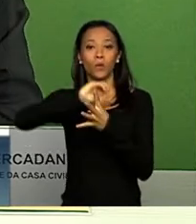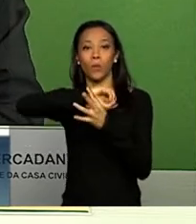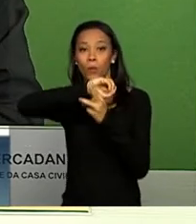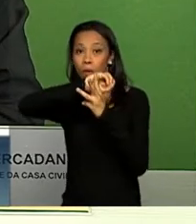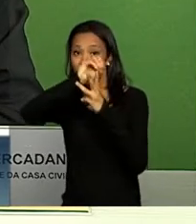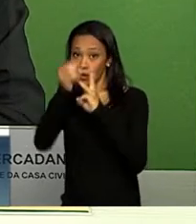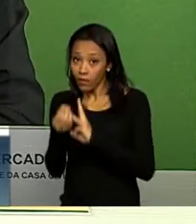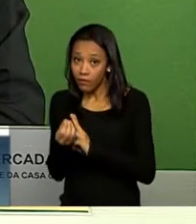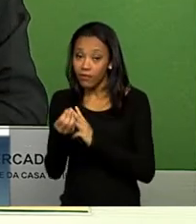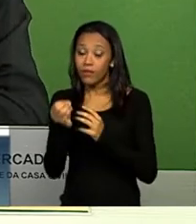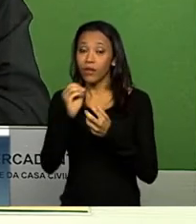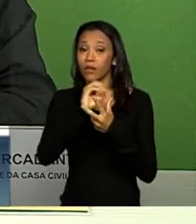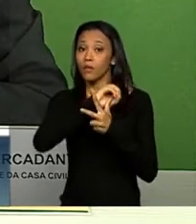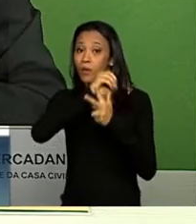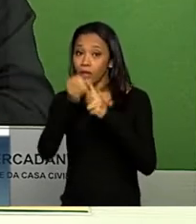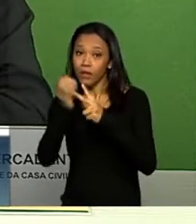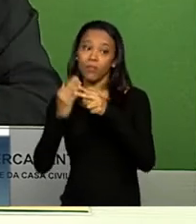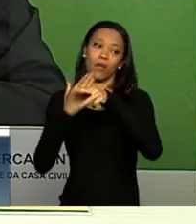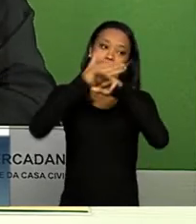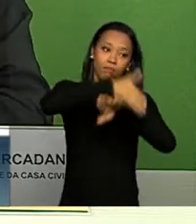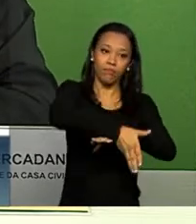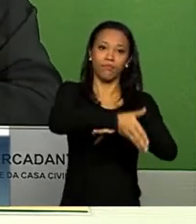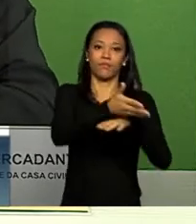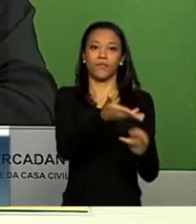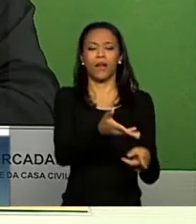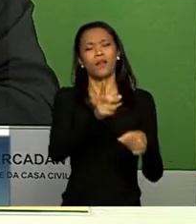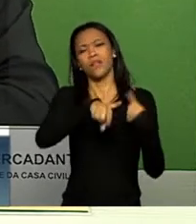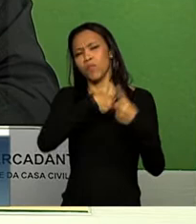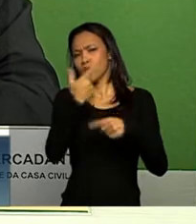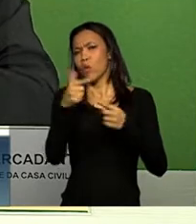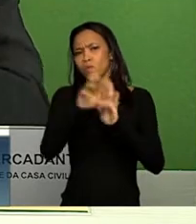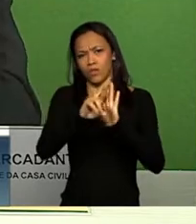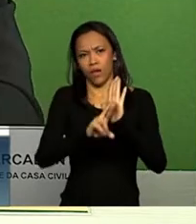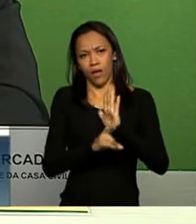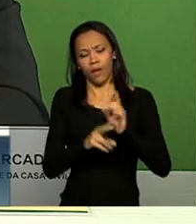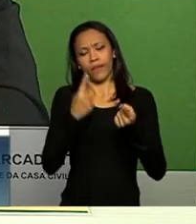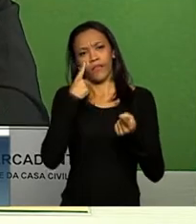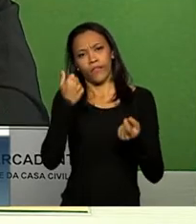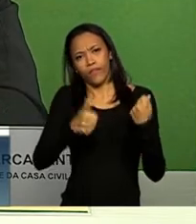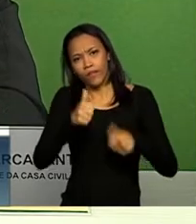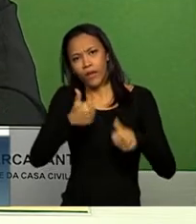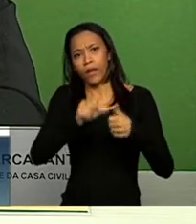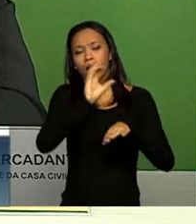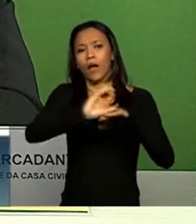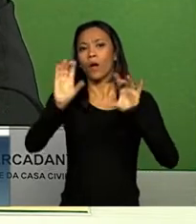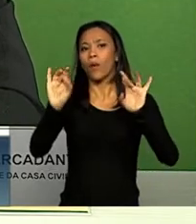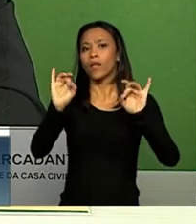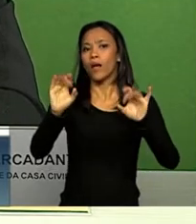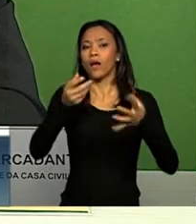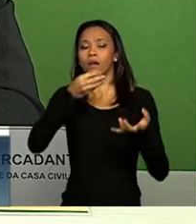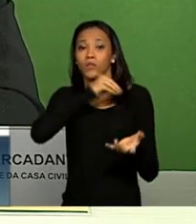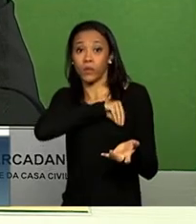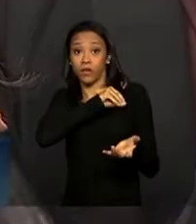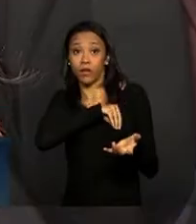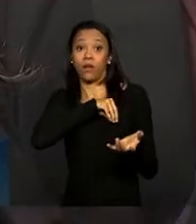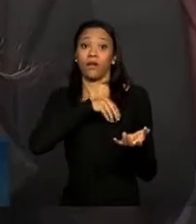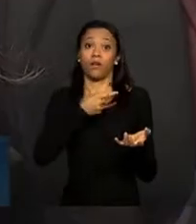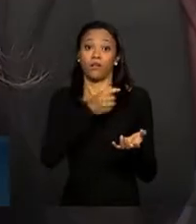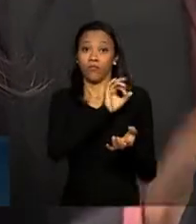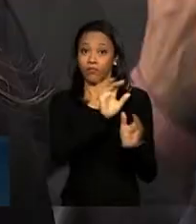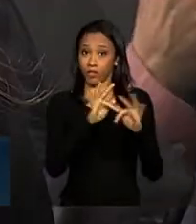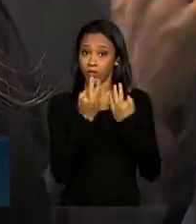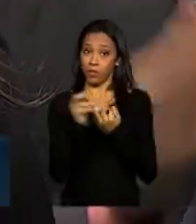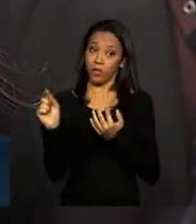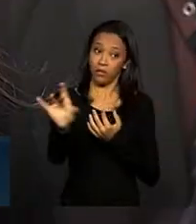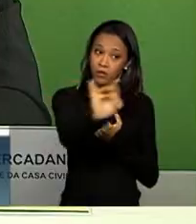terão prioridade no financiamento. Há outros critérios, renda, etc., e a qualidade dos cursos. Oi, ministro, boa tarde.